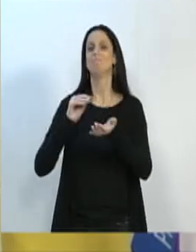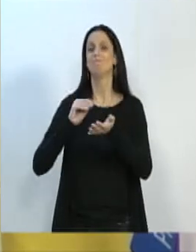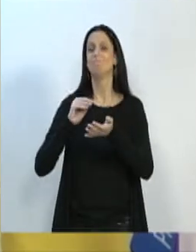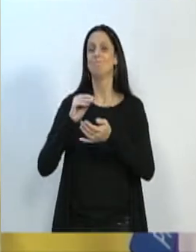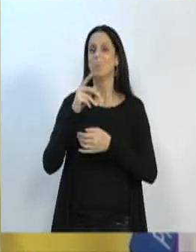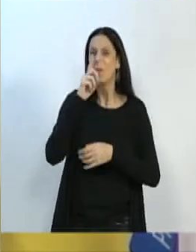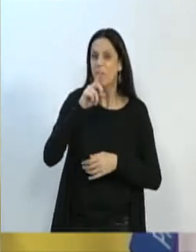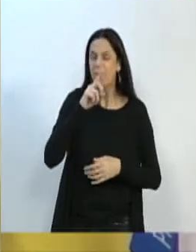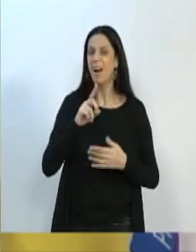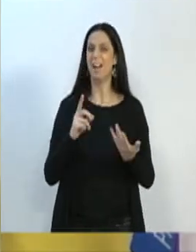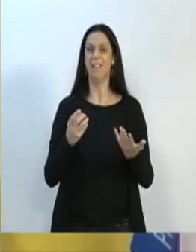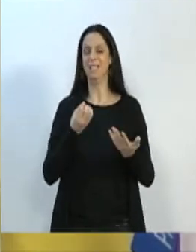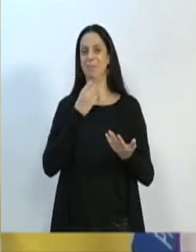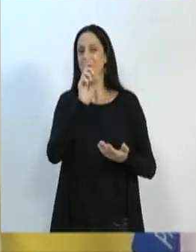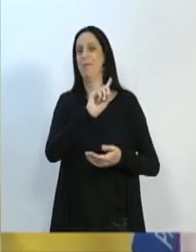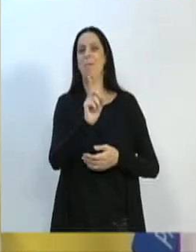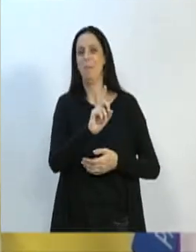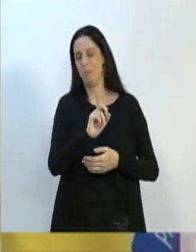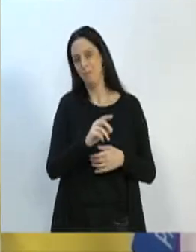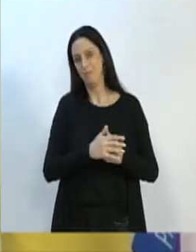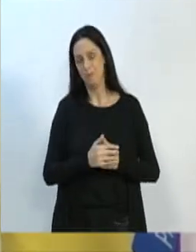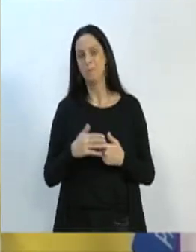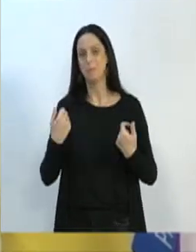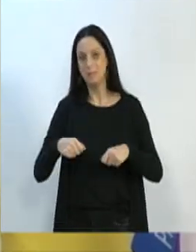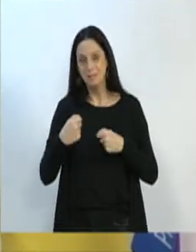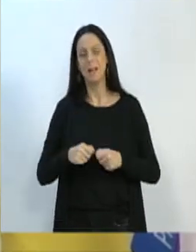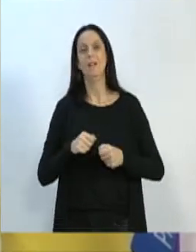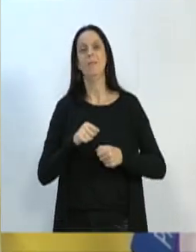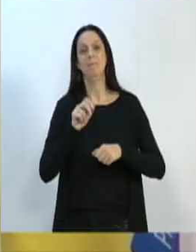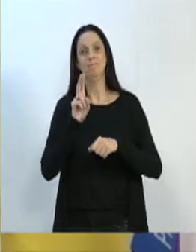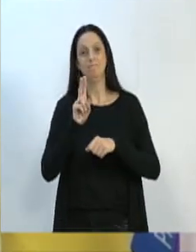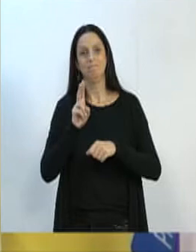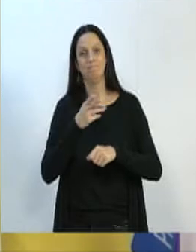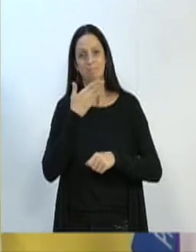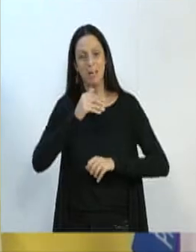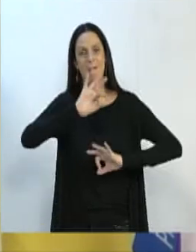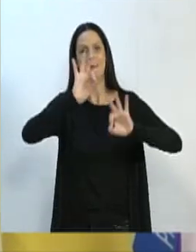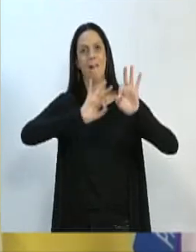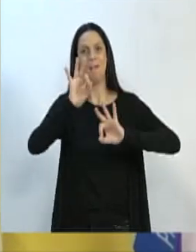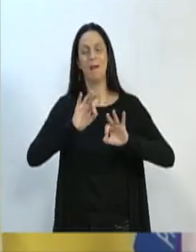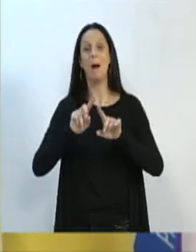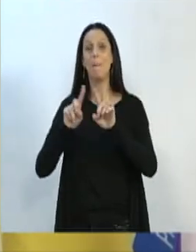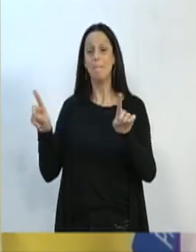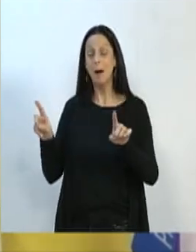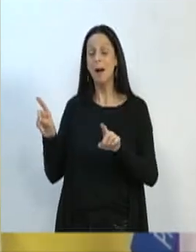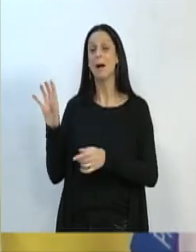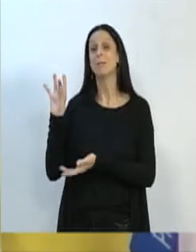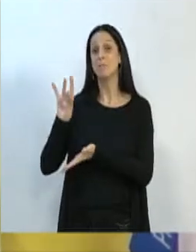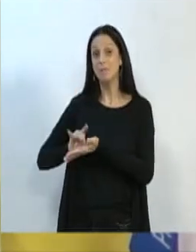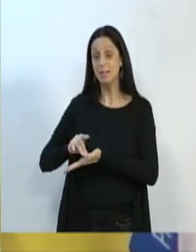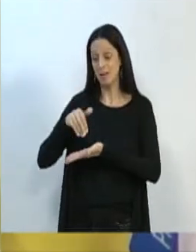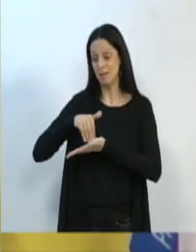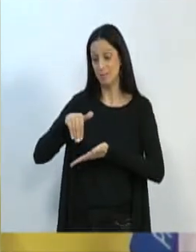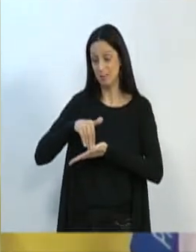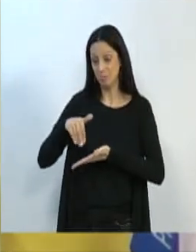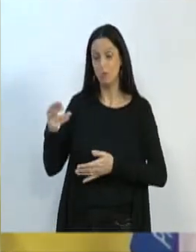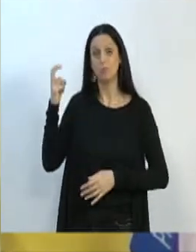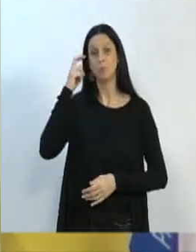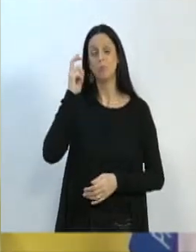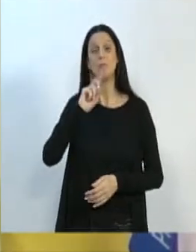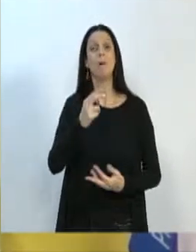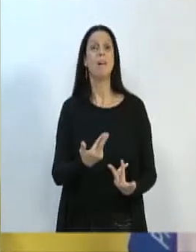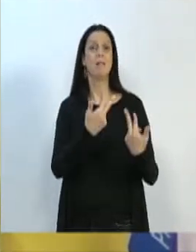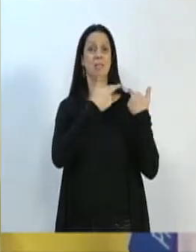Cultura não é promover a cultura é cuidar de um prédio histórico no colo não tem uma estrutura para fazer então acho que é o momento adequado